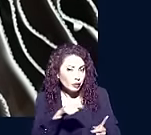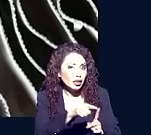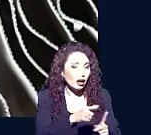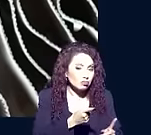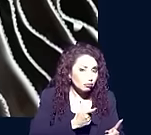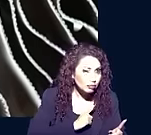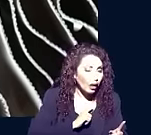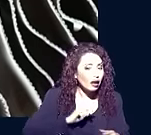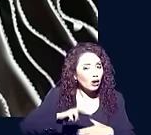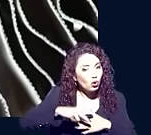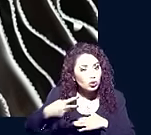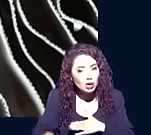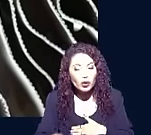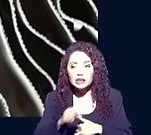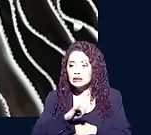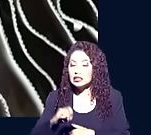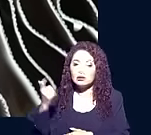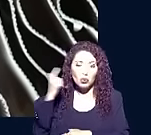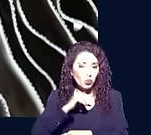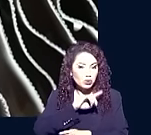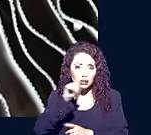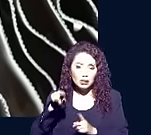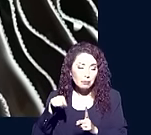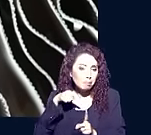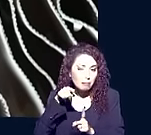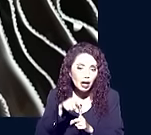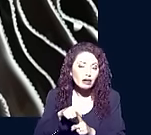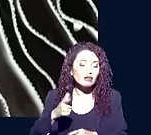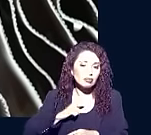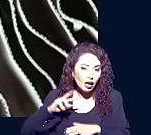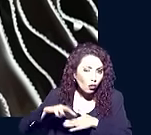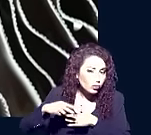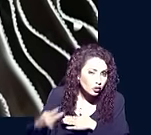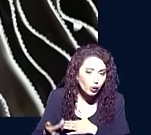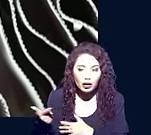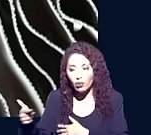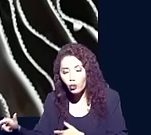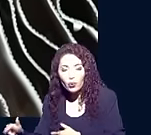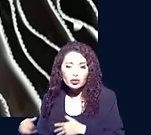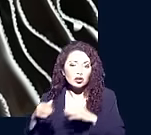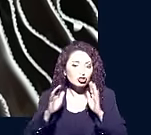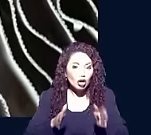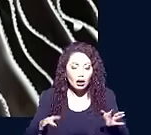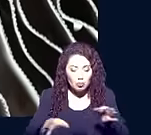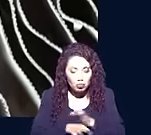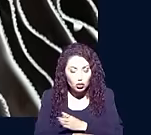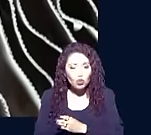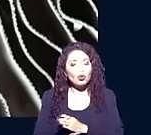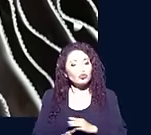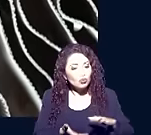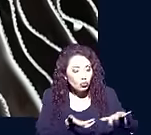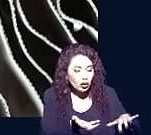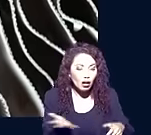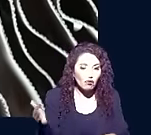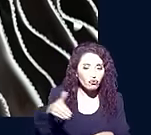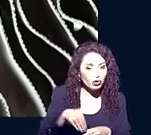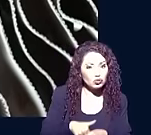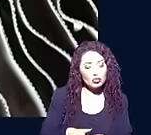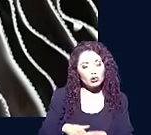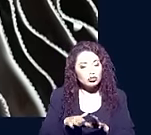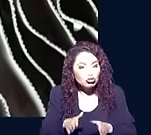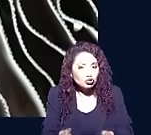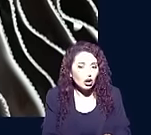arcabouo se não bater a meta tem um X de consequência do arcabouo tá lá tá votado pelo congresso nacional e não